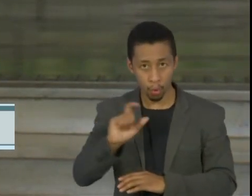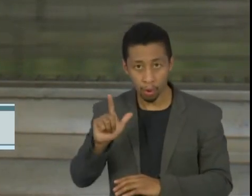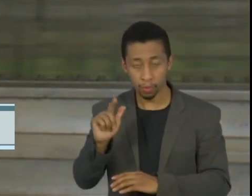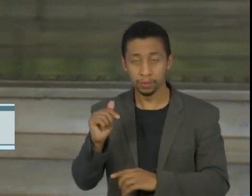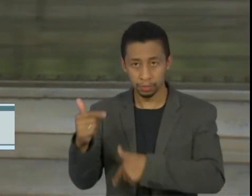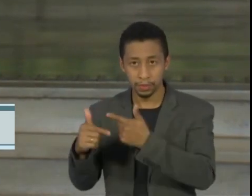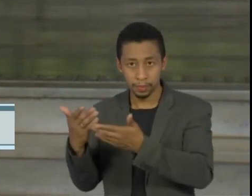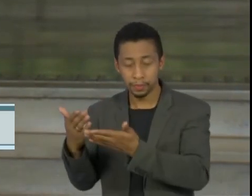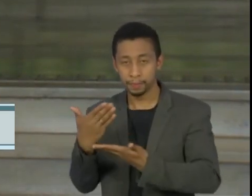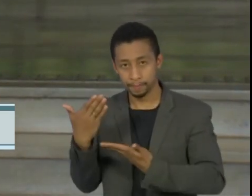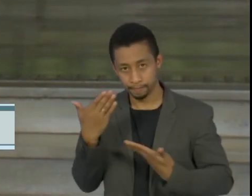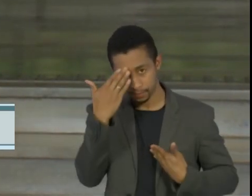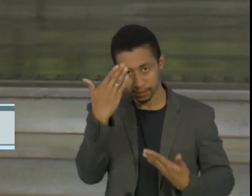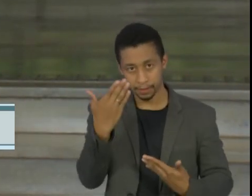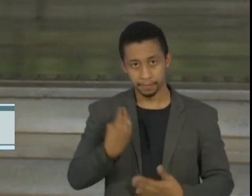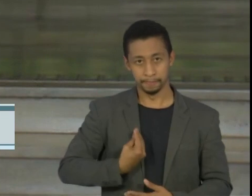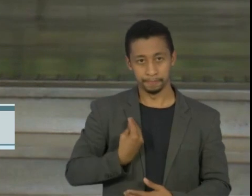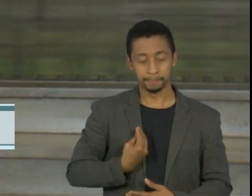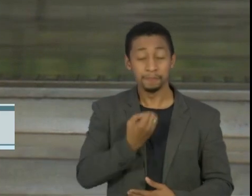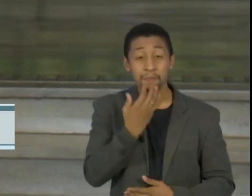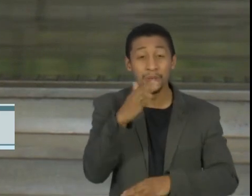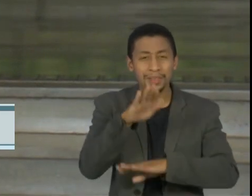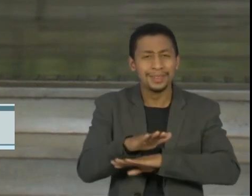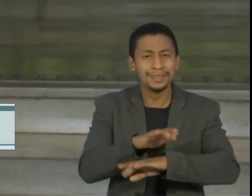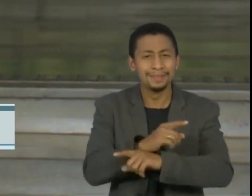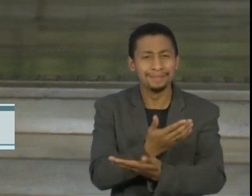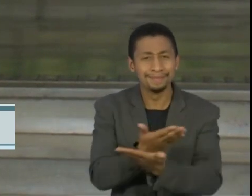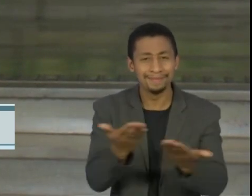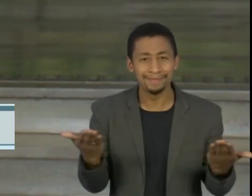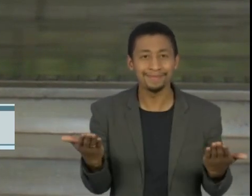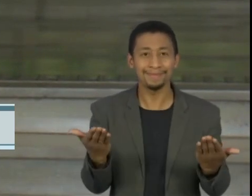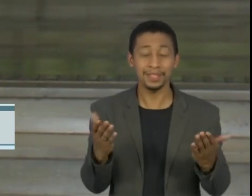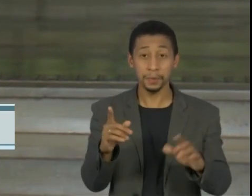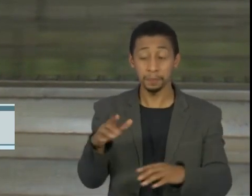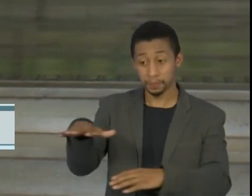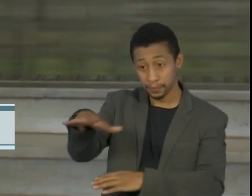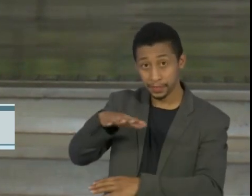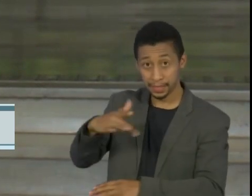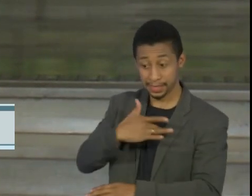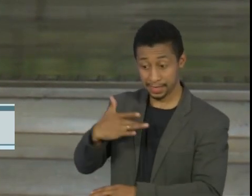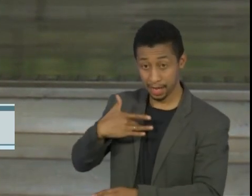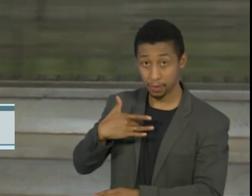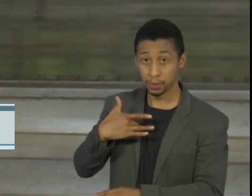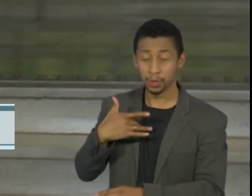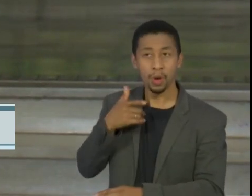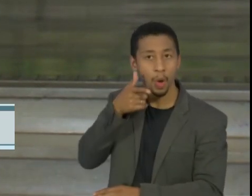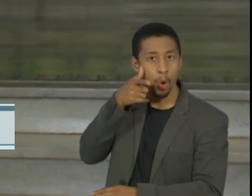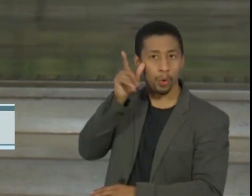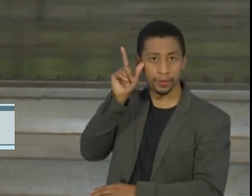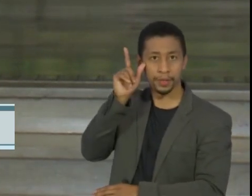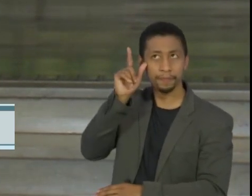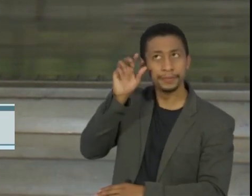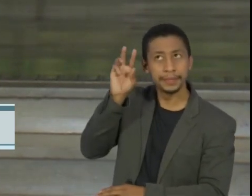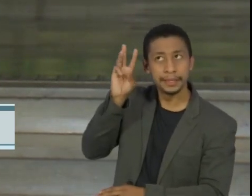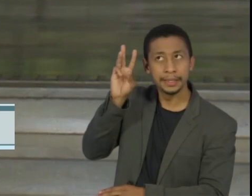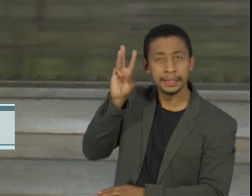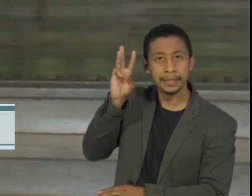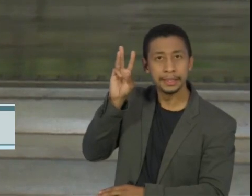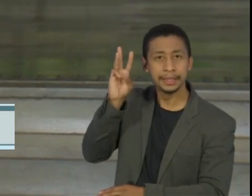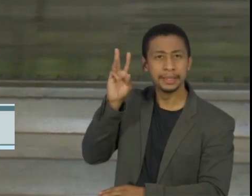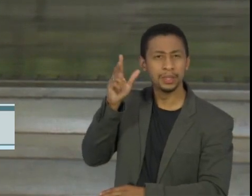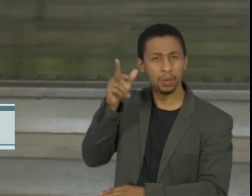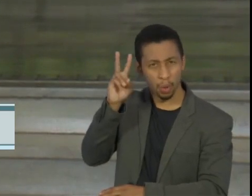pela sua presença. Boa tarde a todos. Eu queria saber do pessoal da saúde o seguinte: ontem foi a primeira terça-feira de junho que a gente